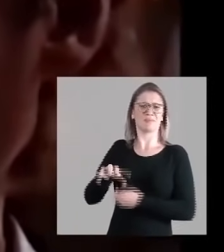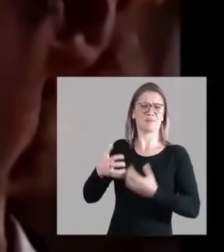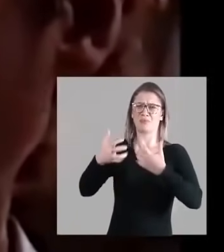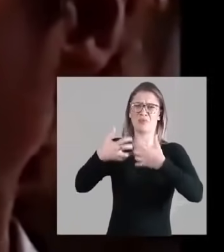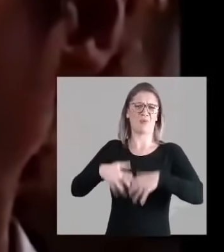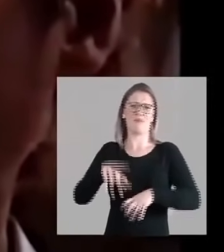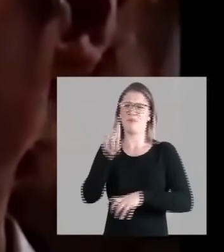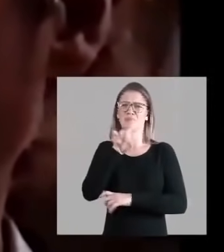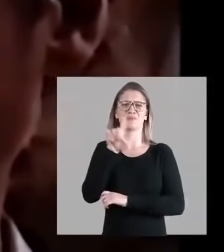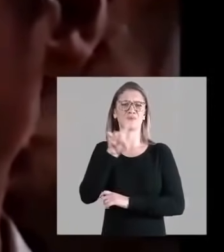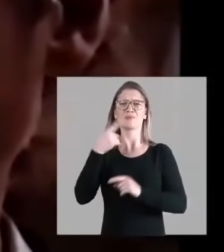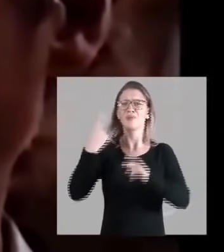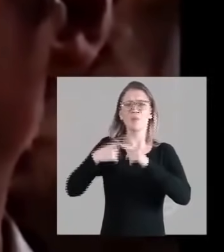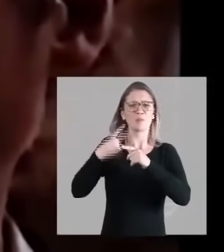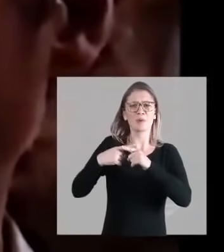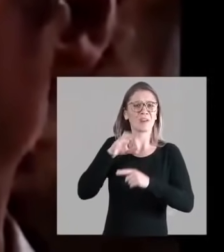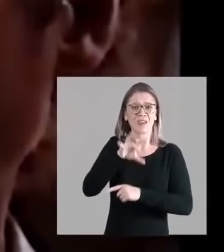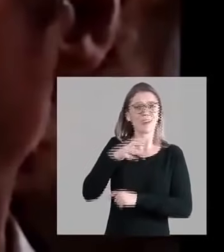But I'd never go back to that.